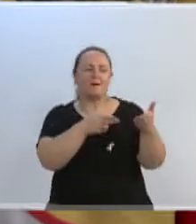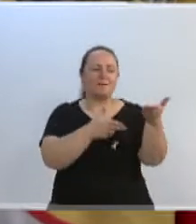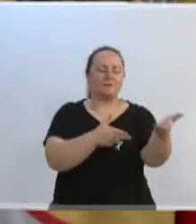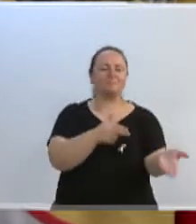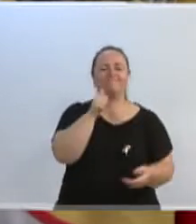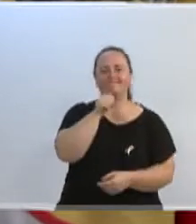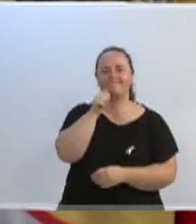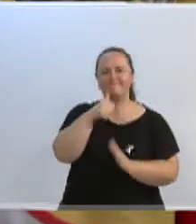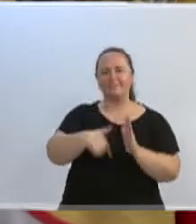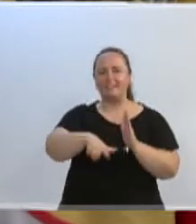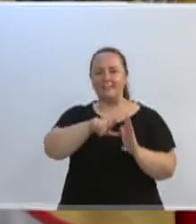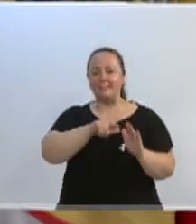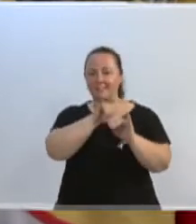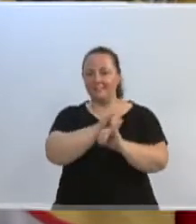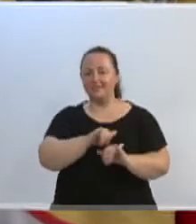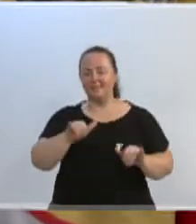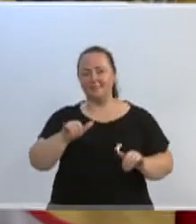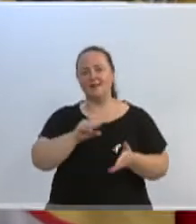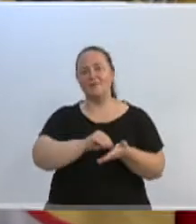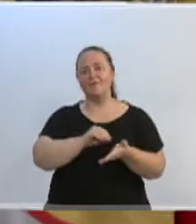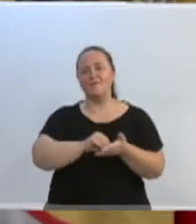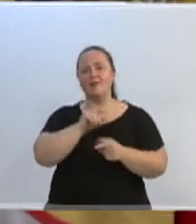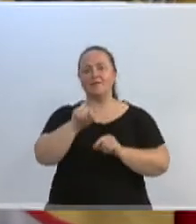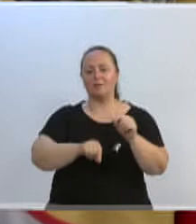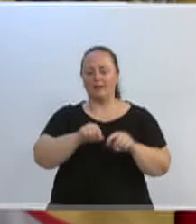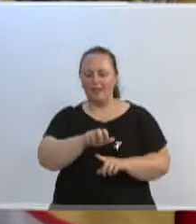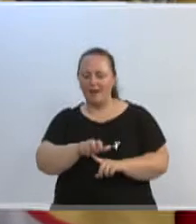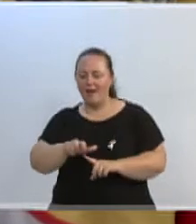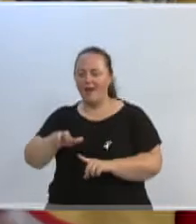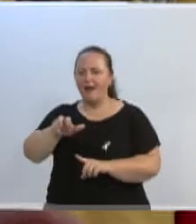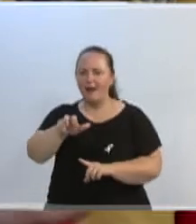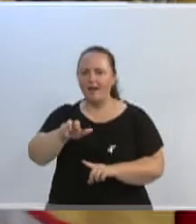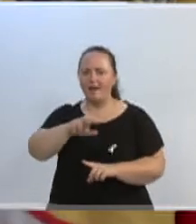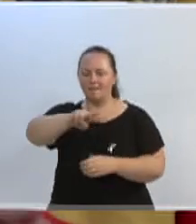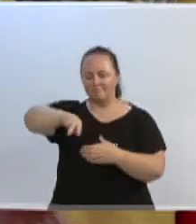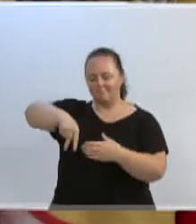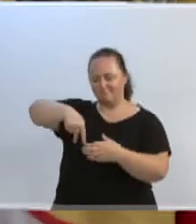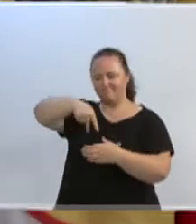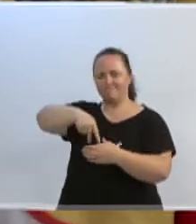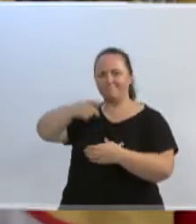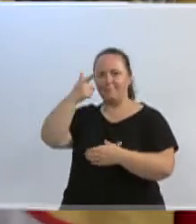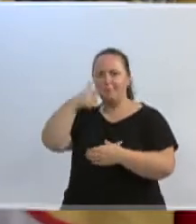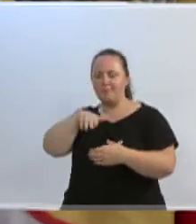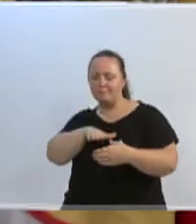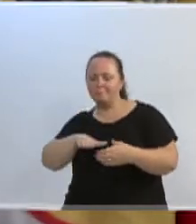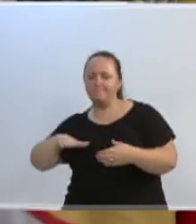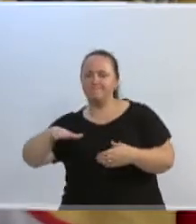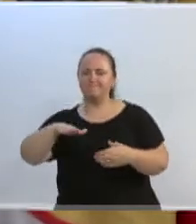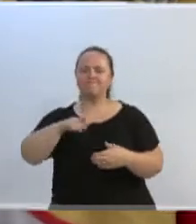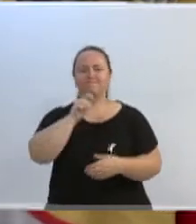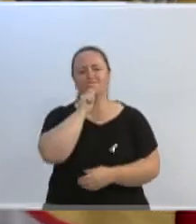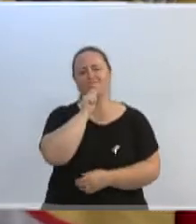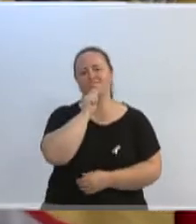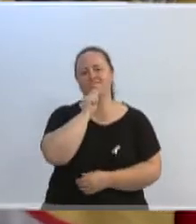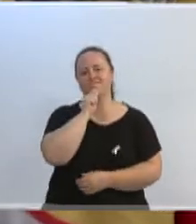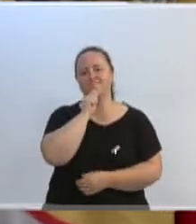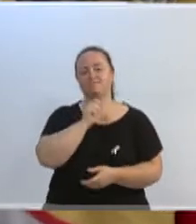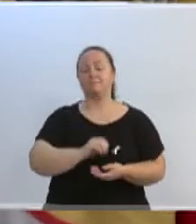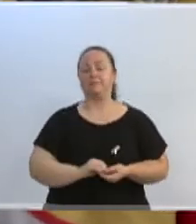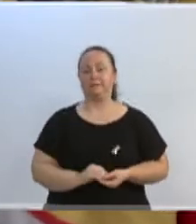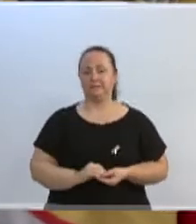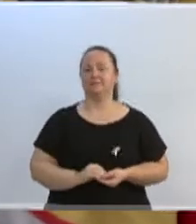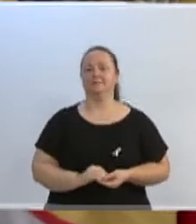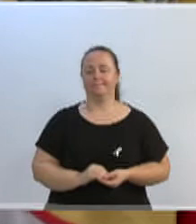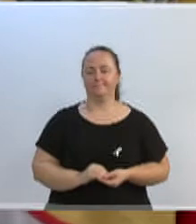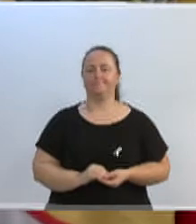lembrado pela Maria Helena, nós ainda não temos a acessibilidade para utilizar a tribuna aqui da